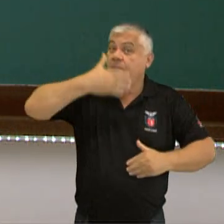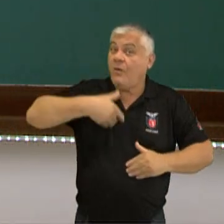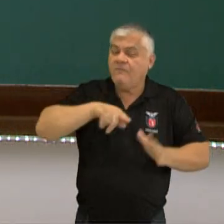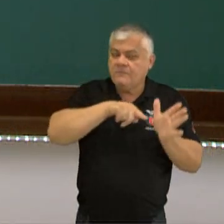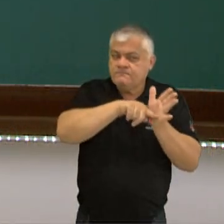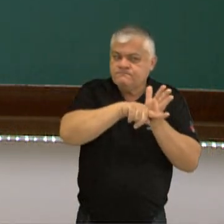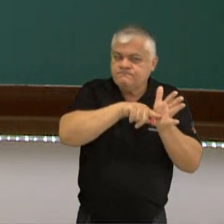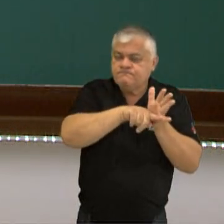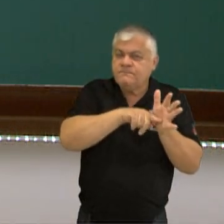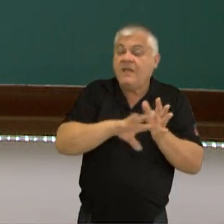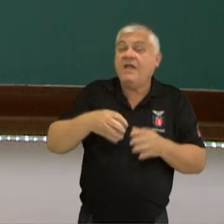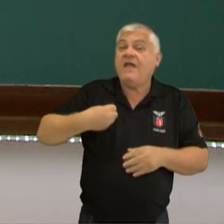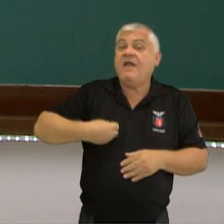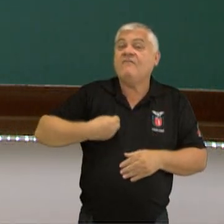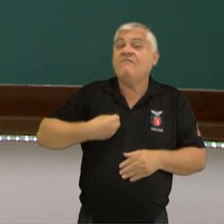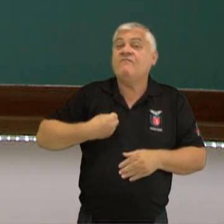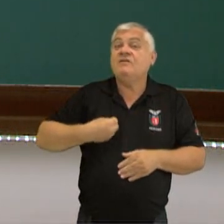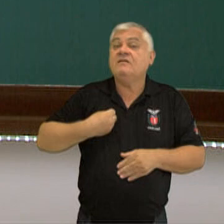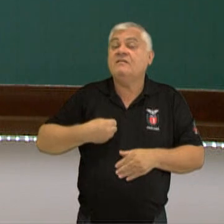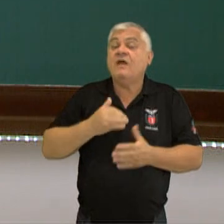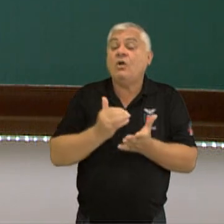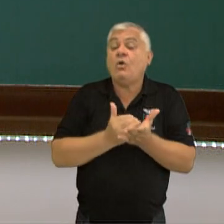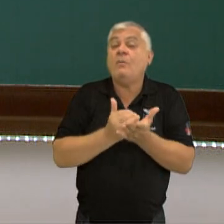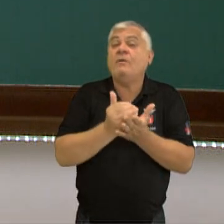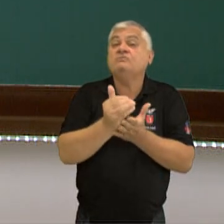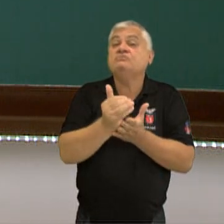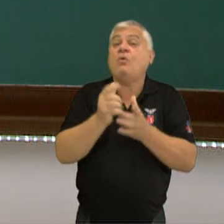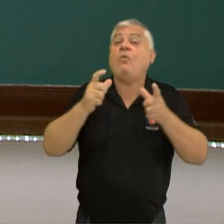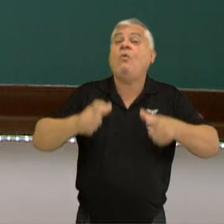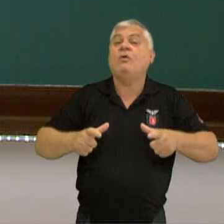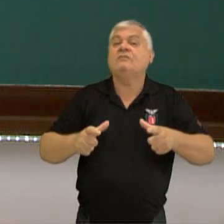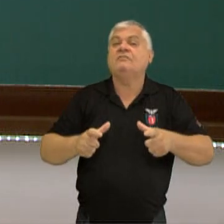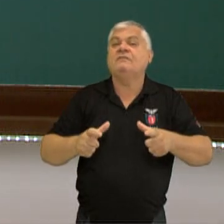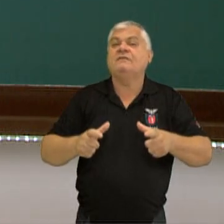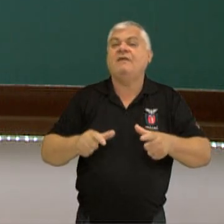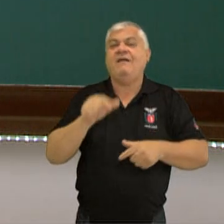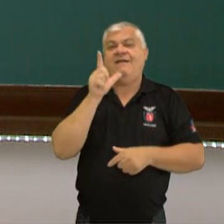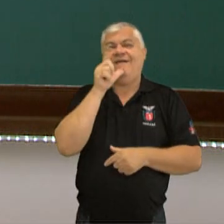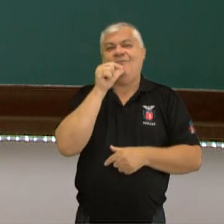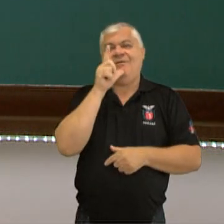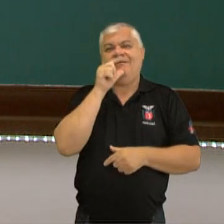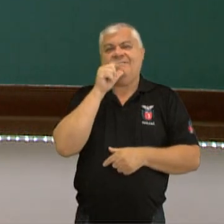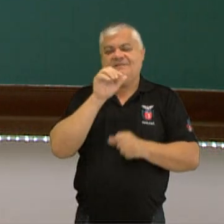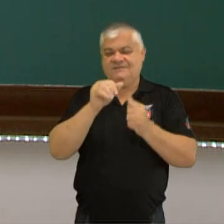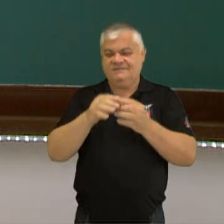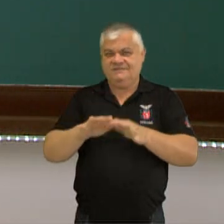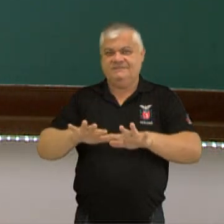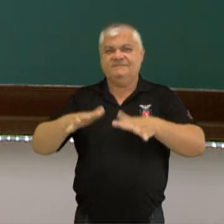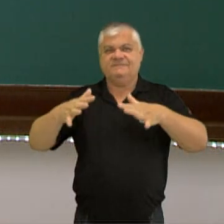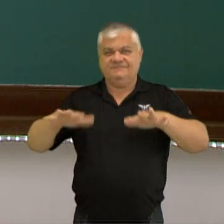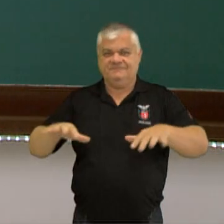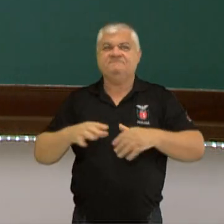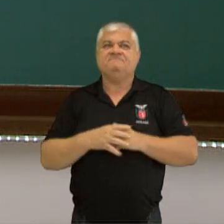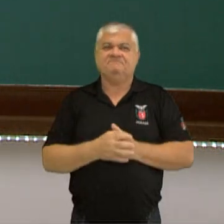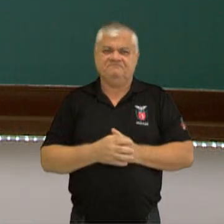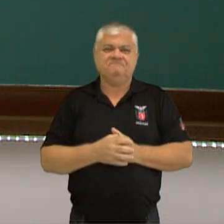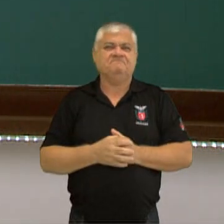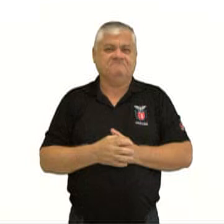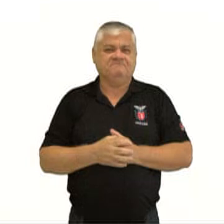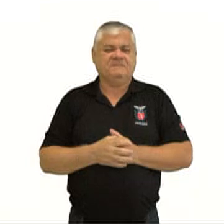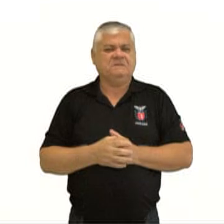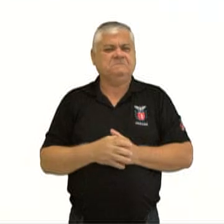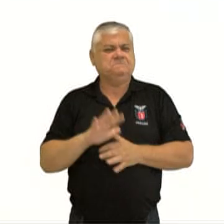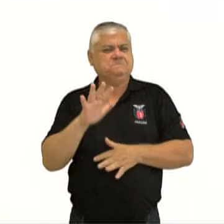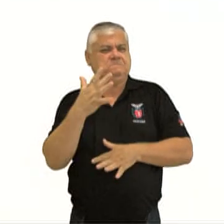a vida surgiu aonde? Nos primeiros oceanos. Então, estima-se que a vida